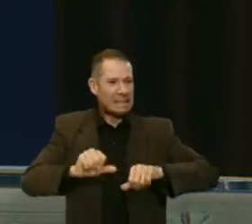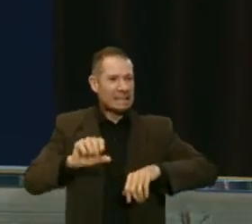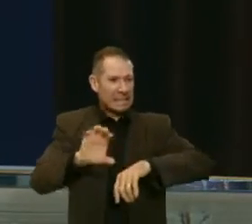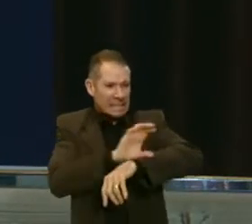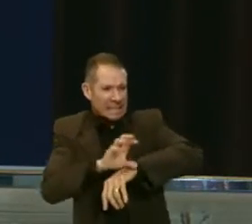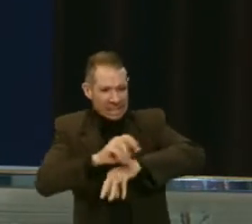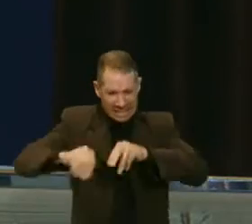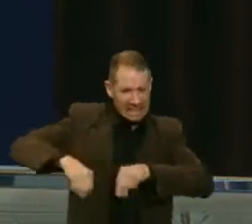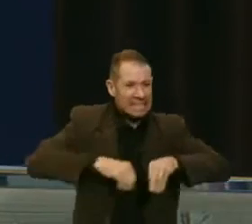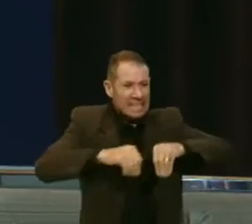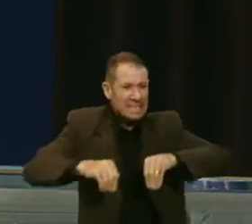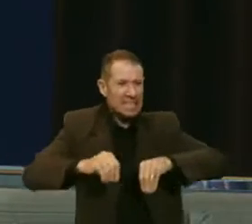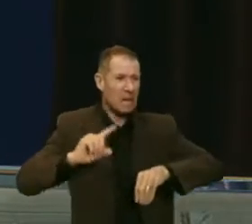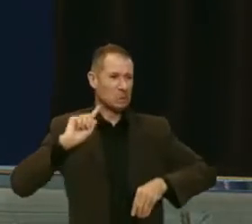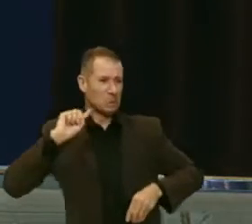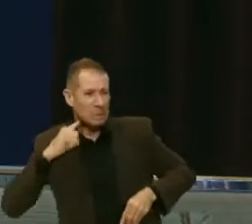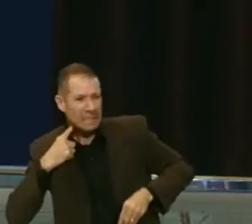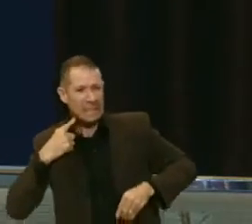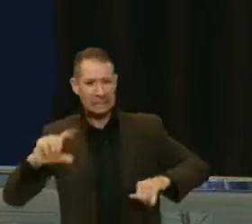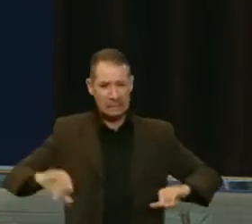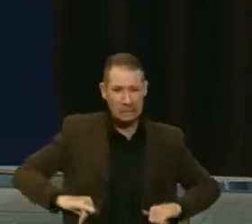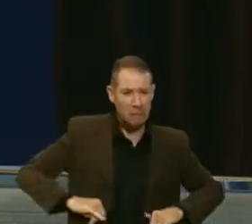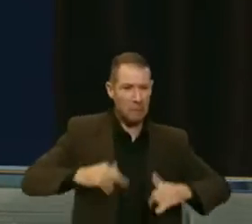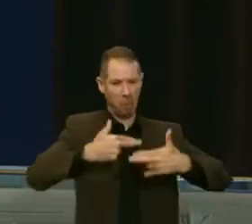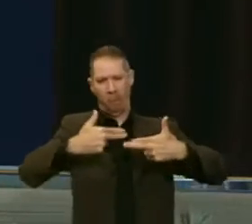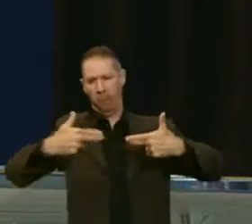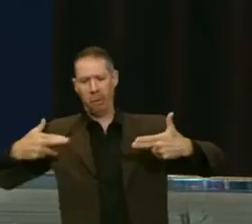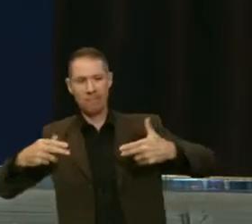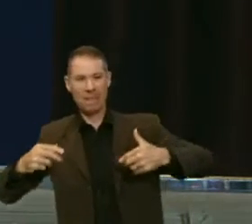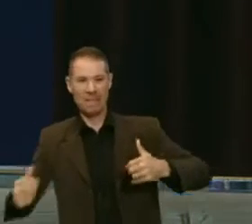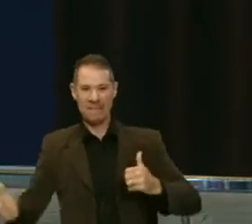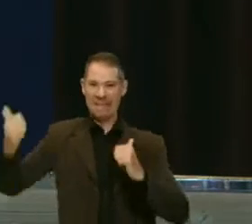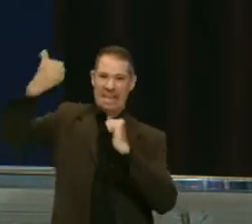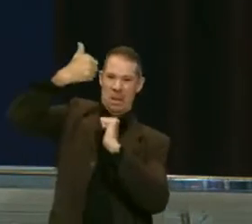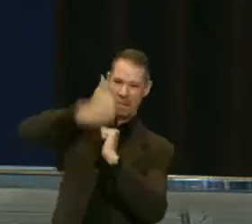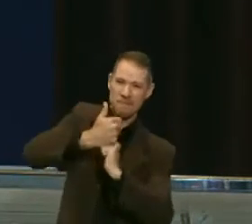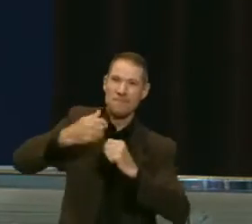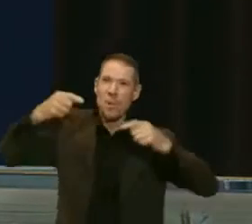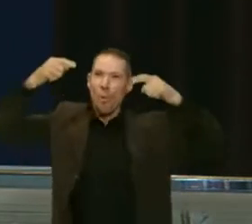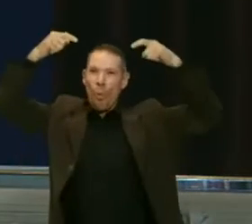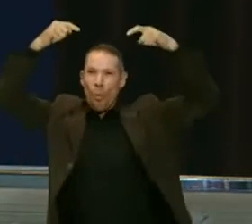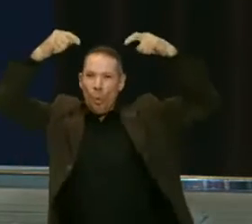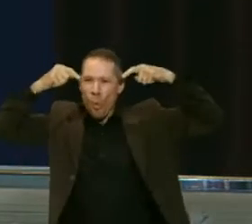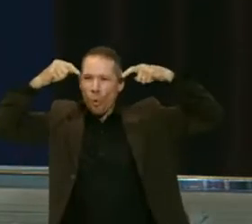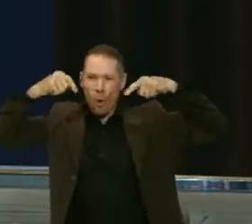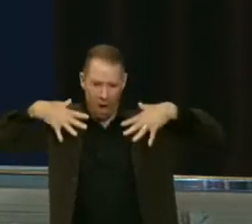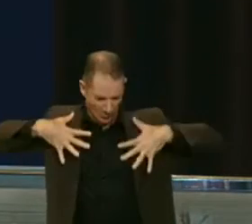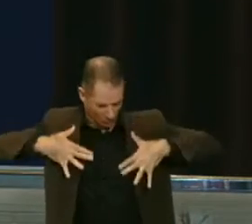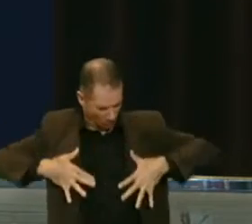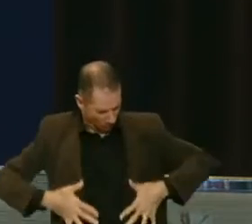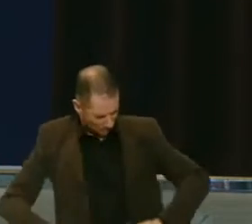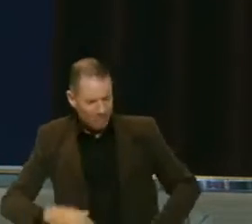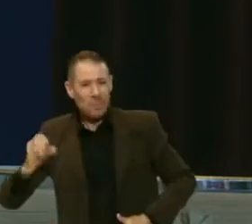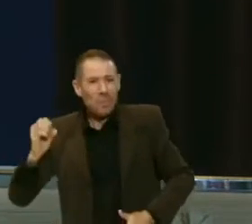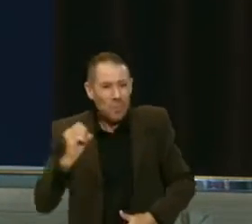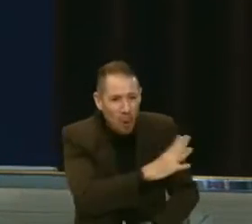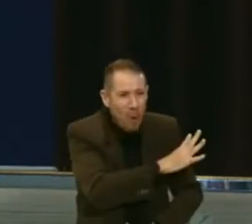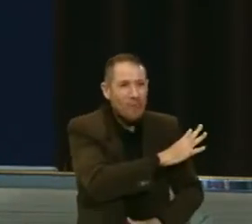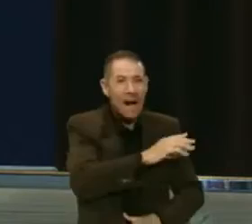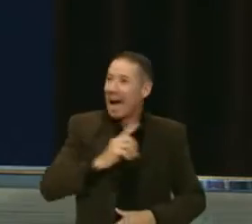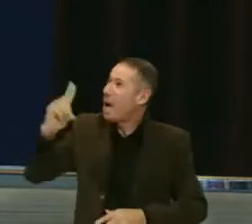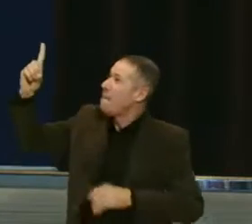cinzas da sua cabeça e vai colocar uma coroa, vestes de louvor. Aleluia!